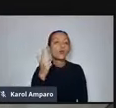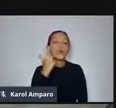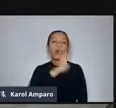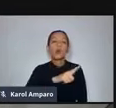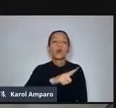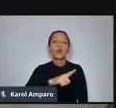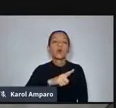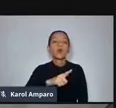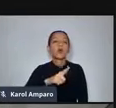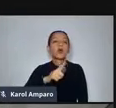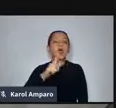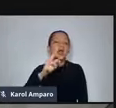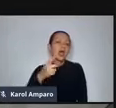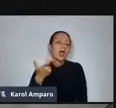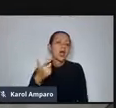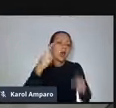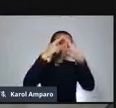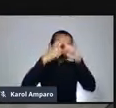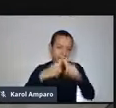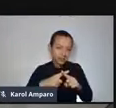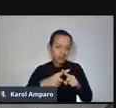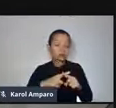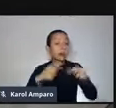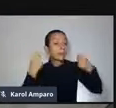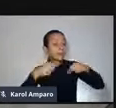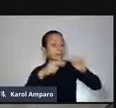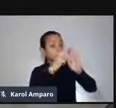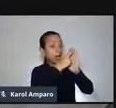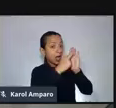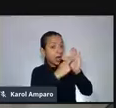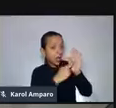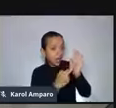vamos trabalhar em função das regras, né, que são